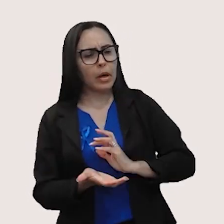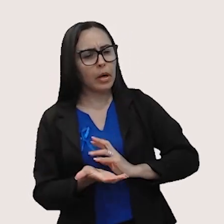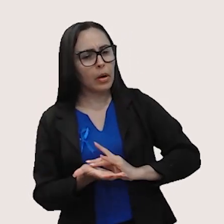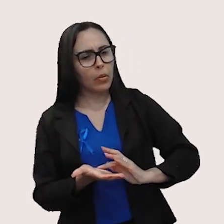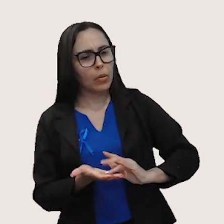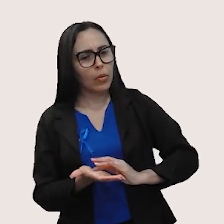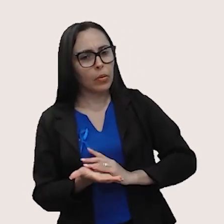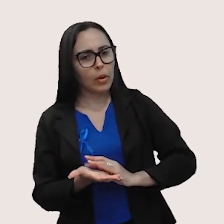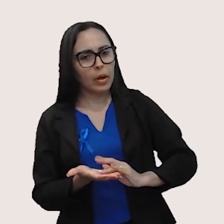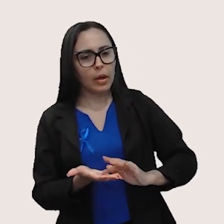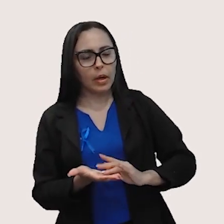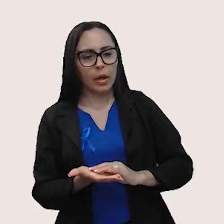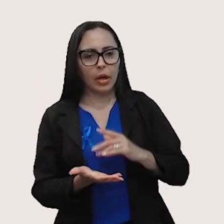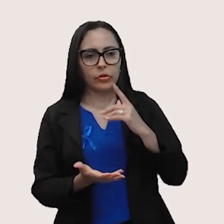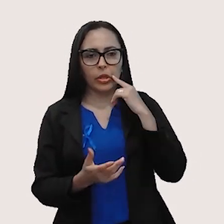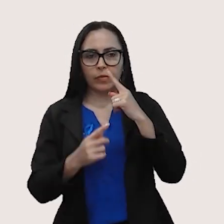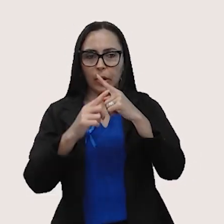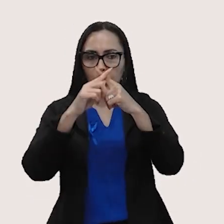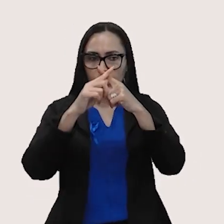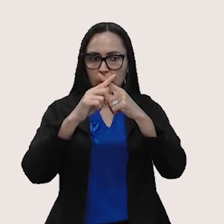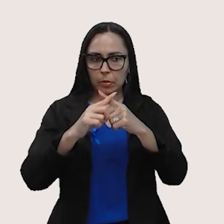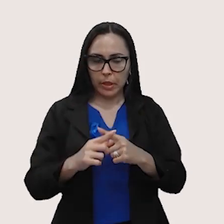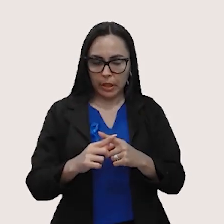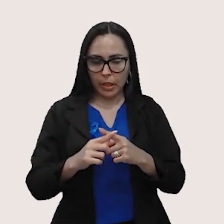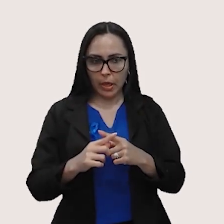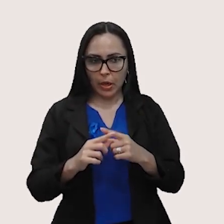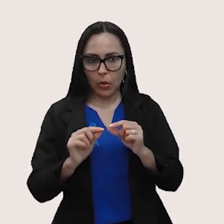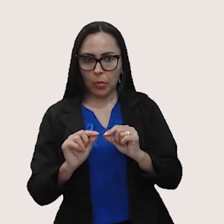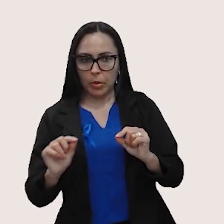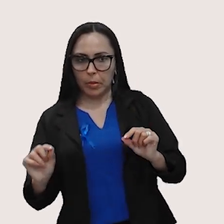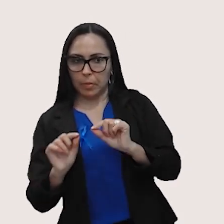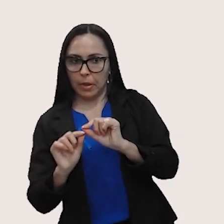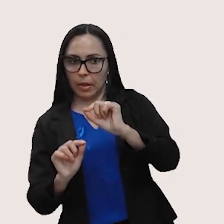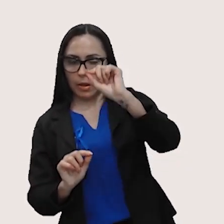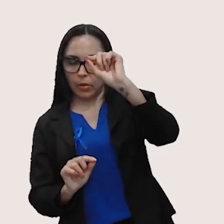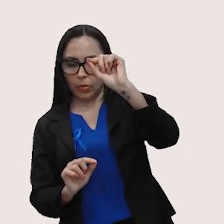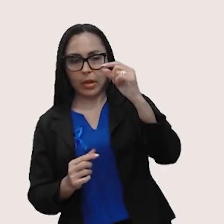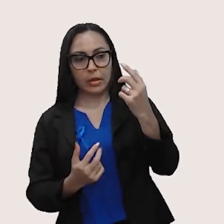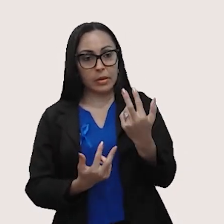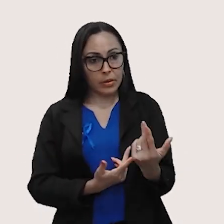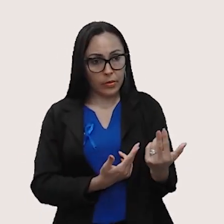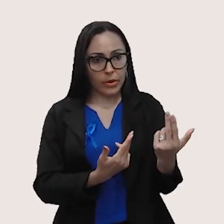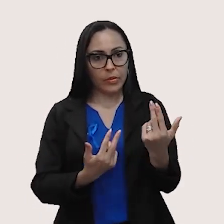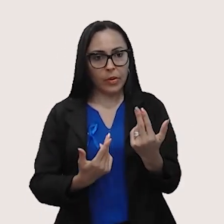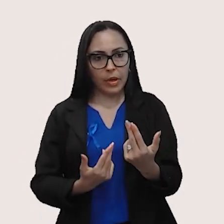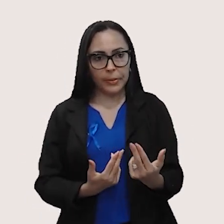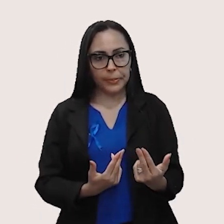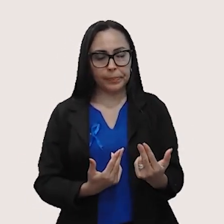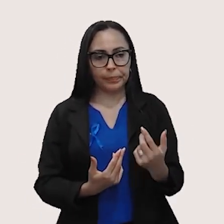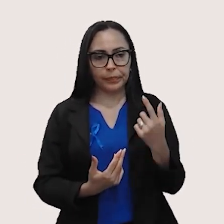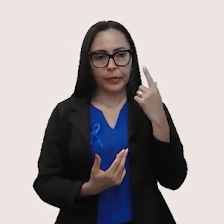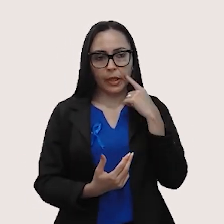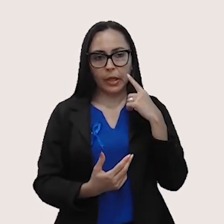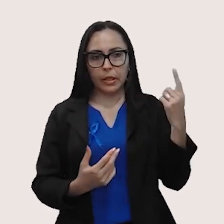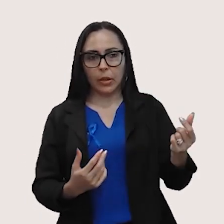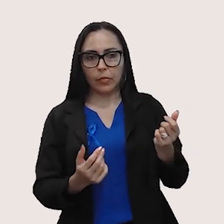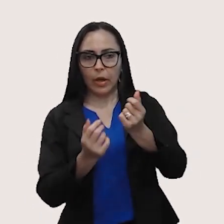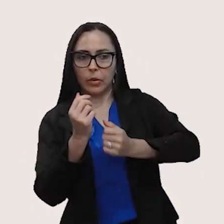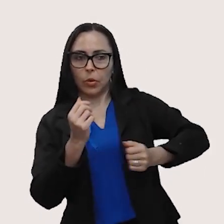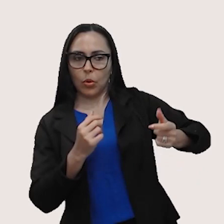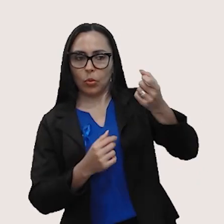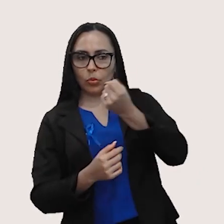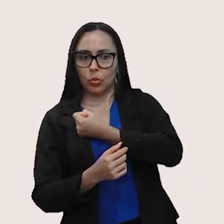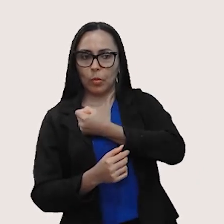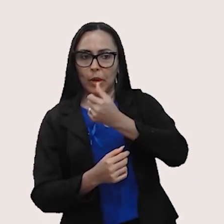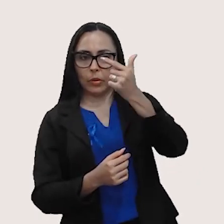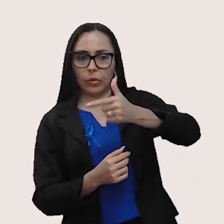gente multiplicar o comprimento pela largura, já que eles são iguais, eu vou ter que aplicar aqui a propriedade da potenciação. Vou repetir a